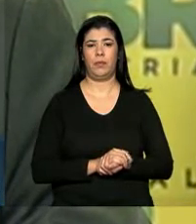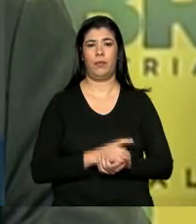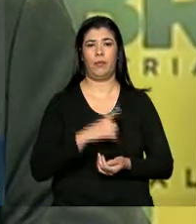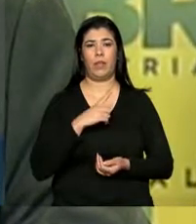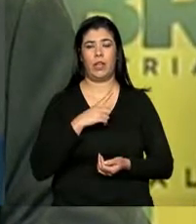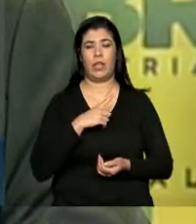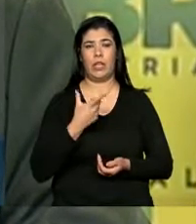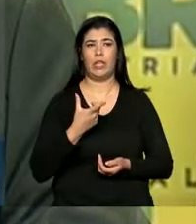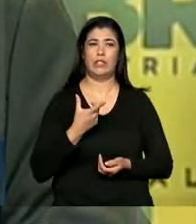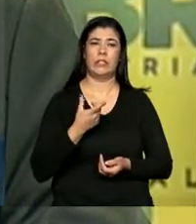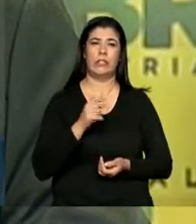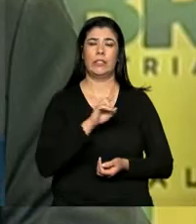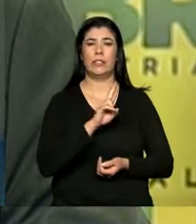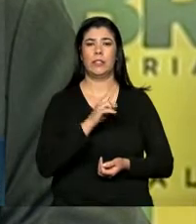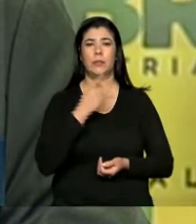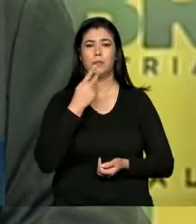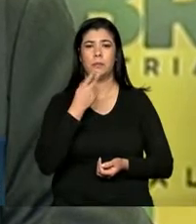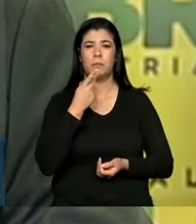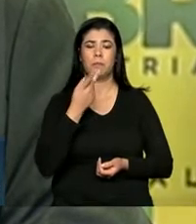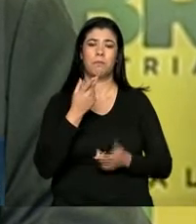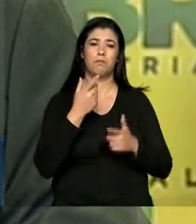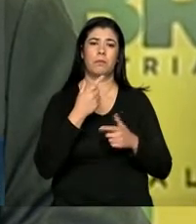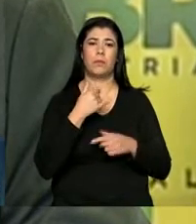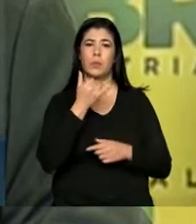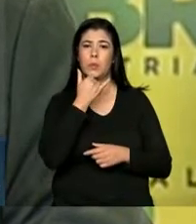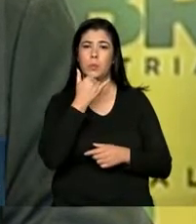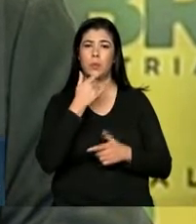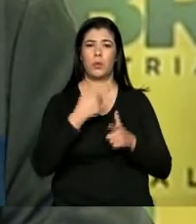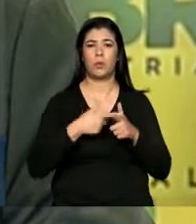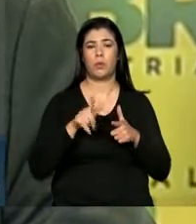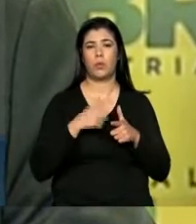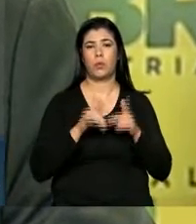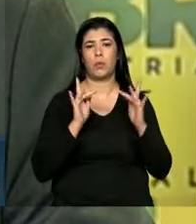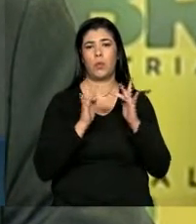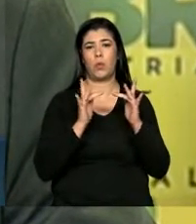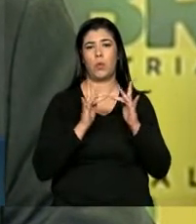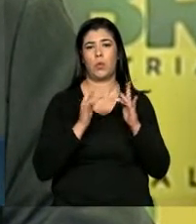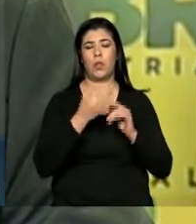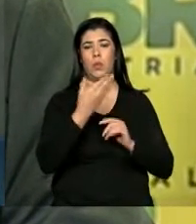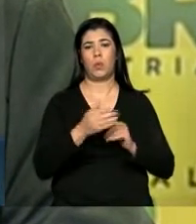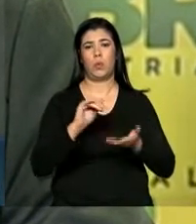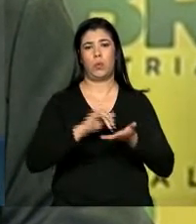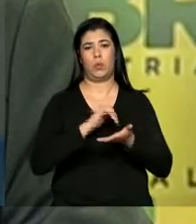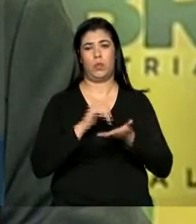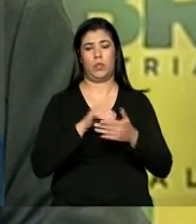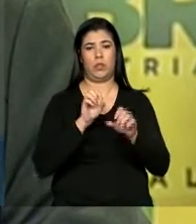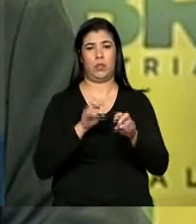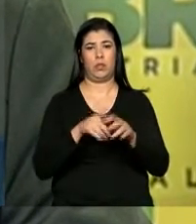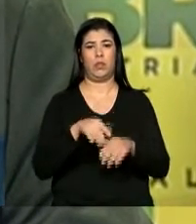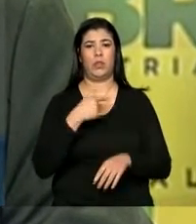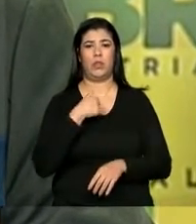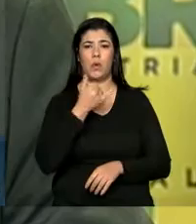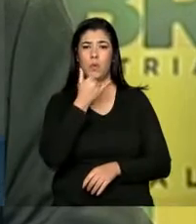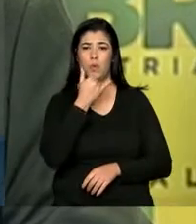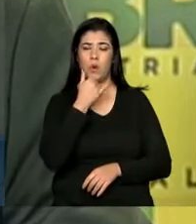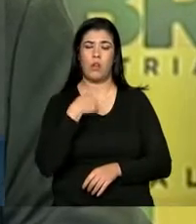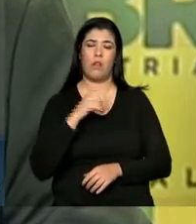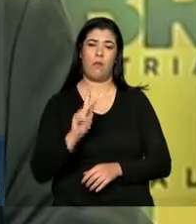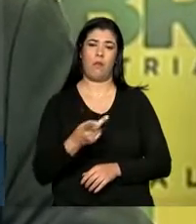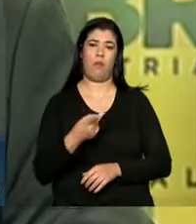solidarizar, não é bem a palavra, dizer que o problema de contato com o secretário de Educação foi meu, foi um erro de ontem à noite,